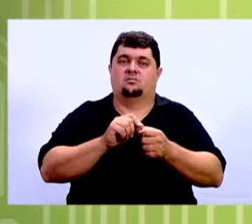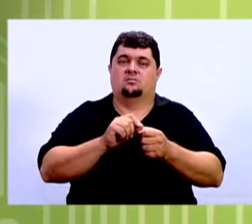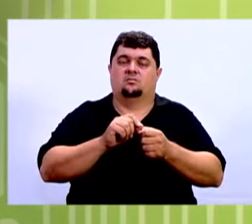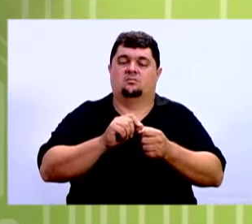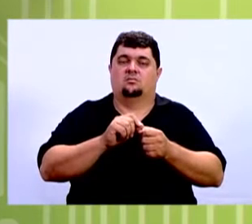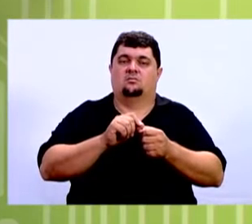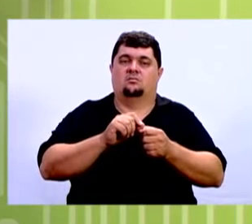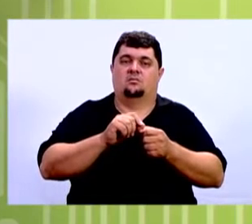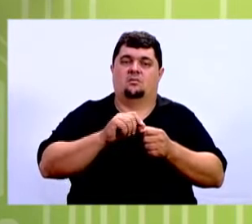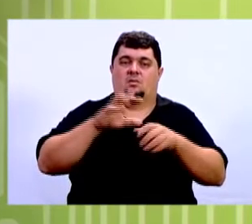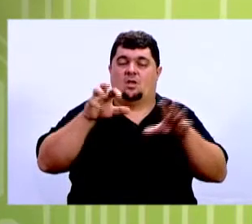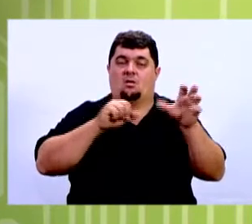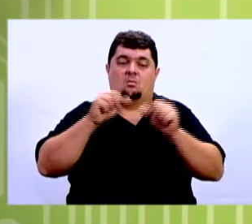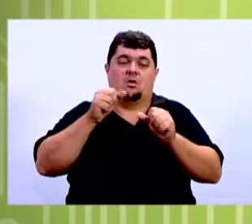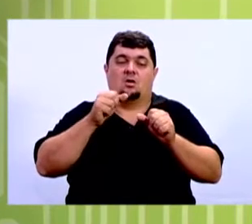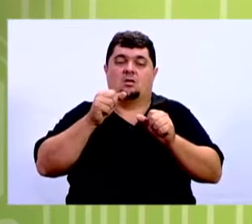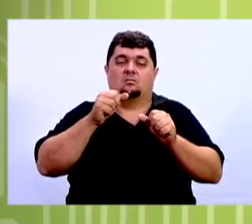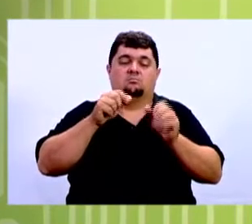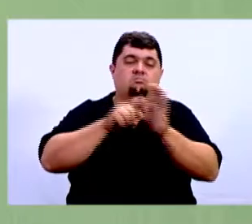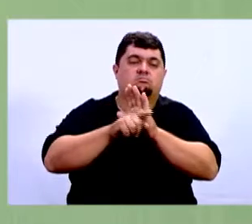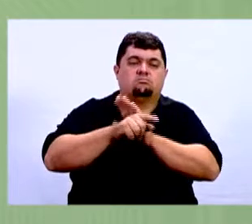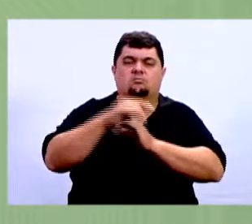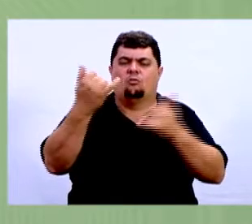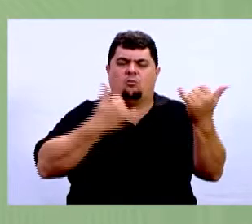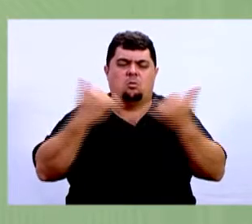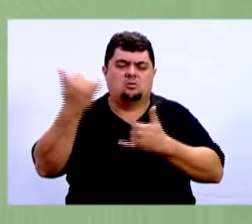obtenção de dados de um